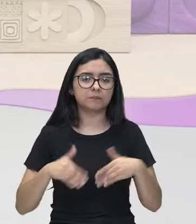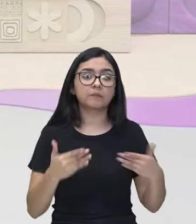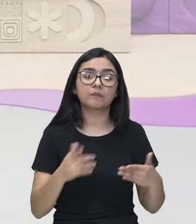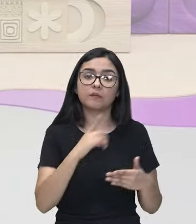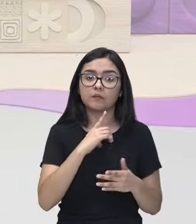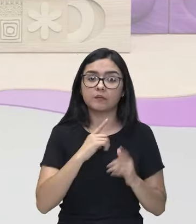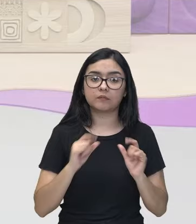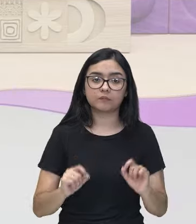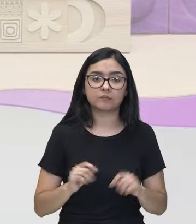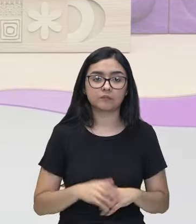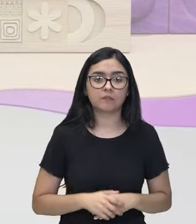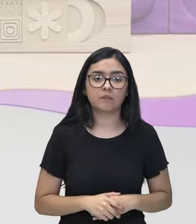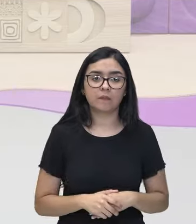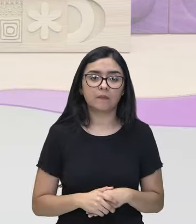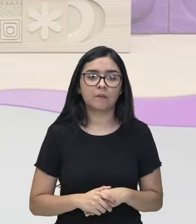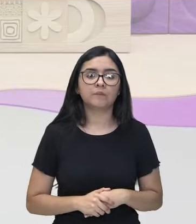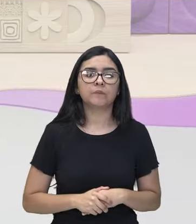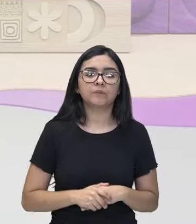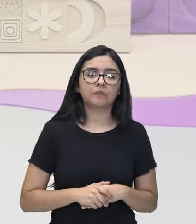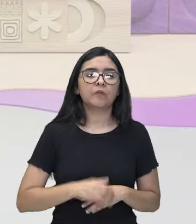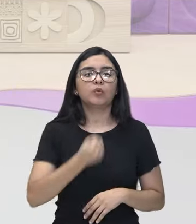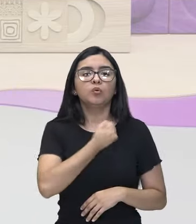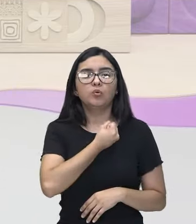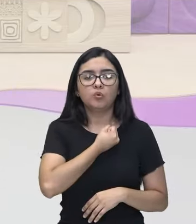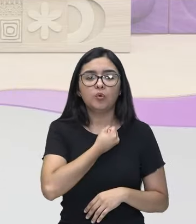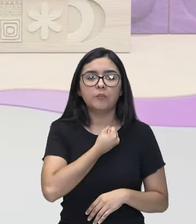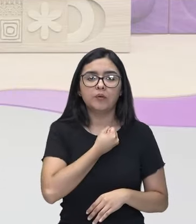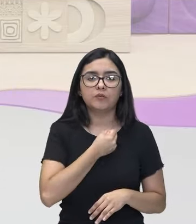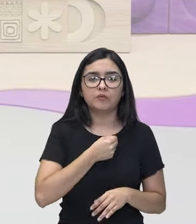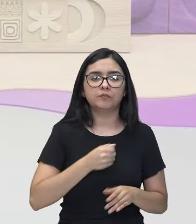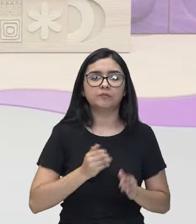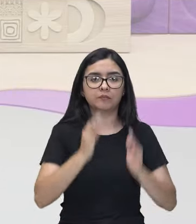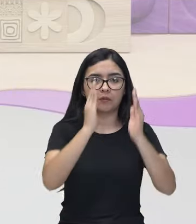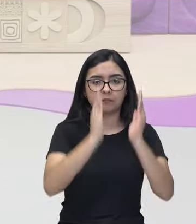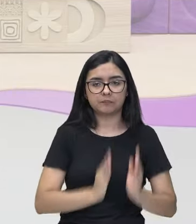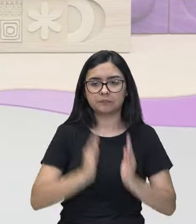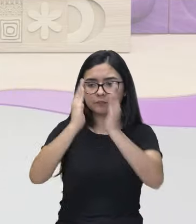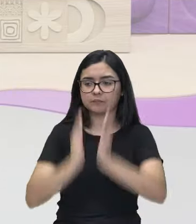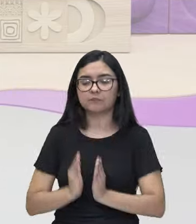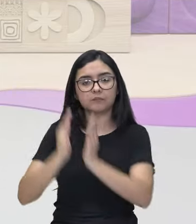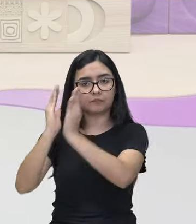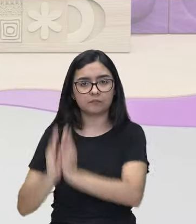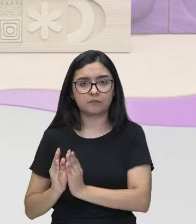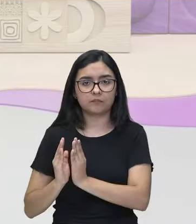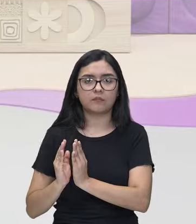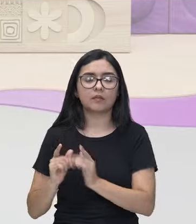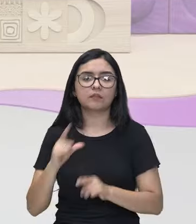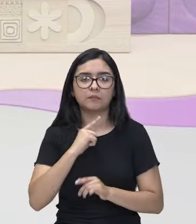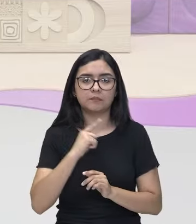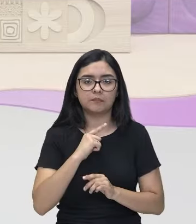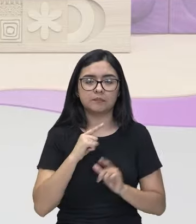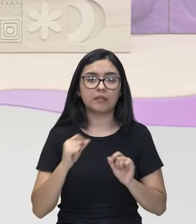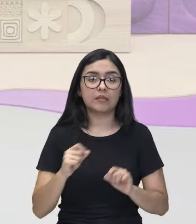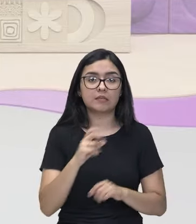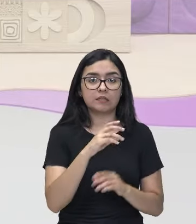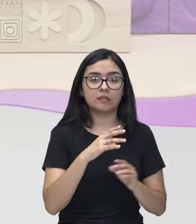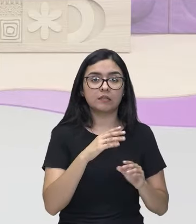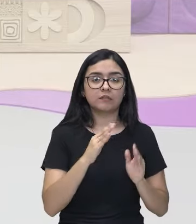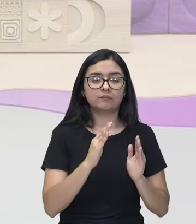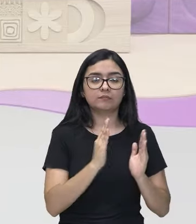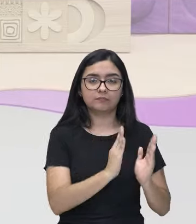situação, ó. No número de fileiras, quantas fileiras nós temos? Nós temos 5 fileiras, tá legal? Número